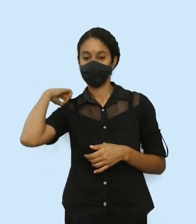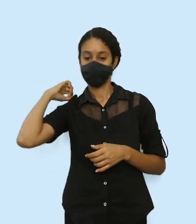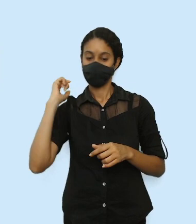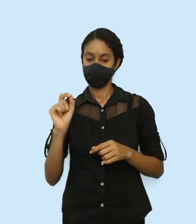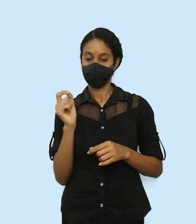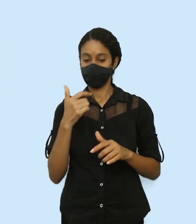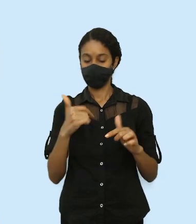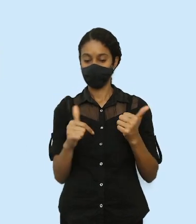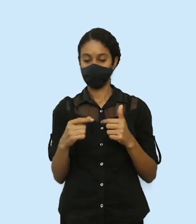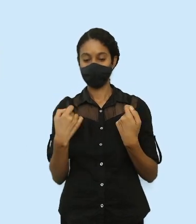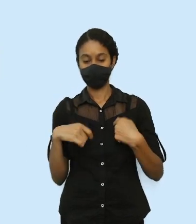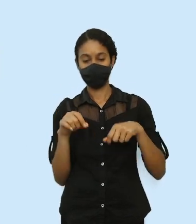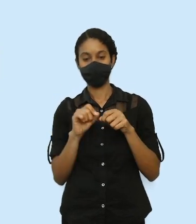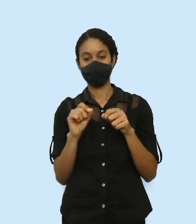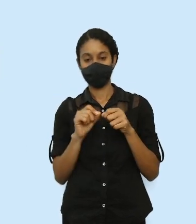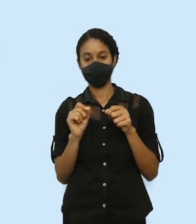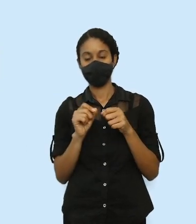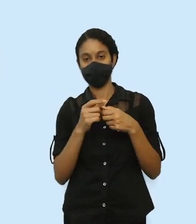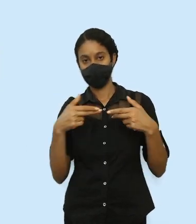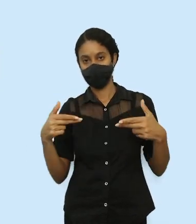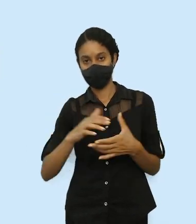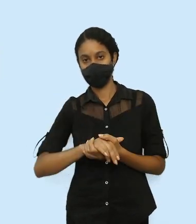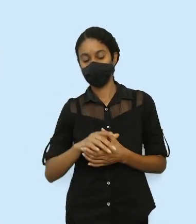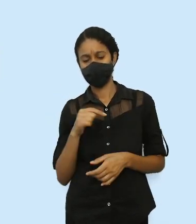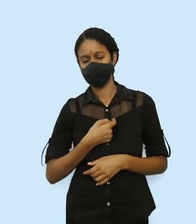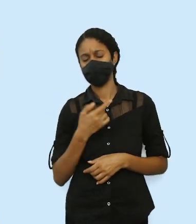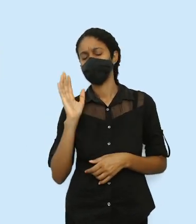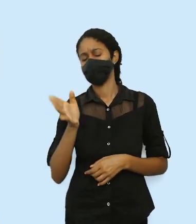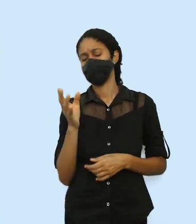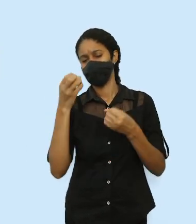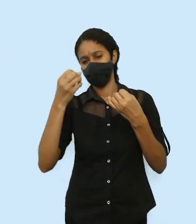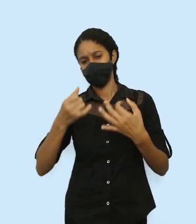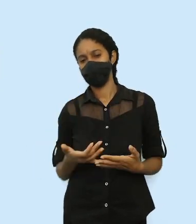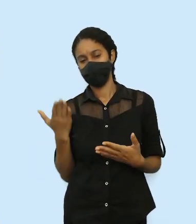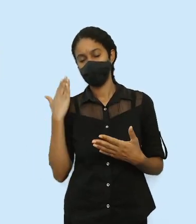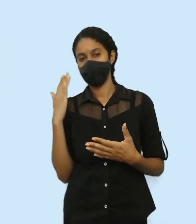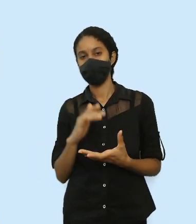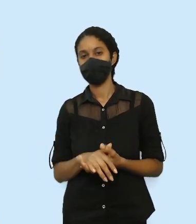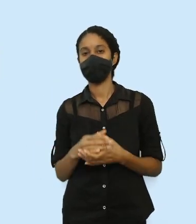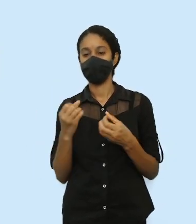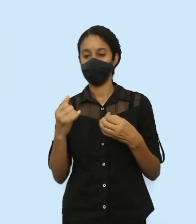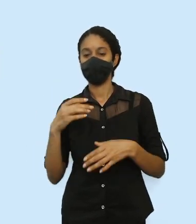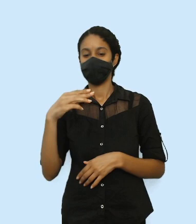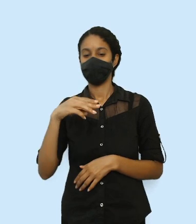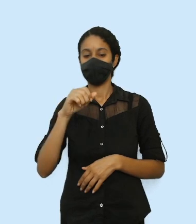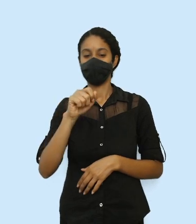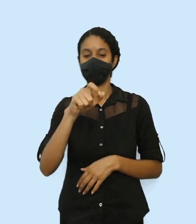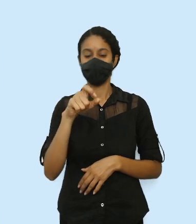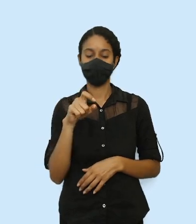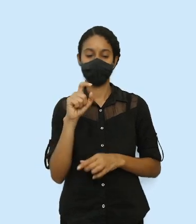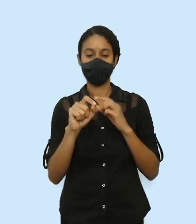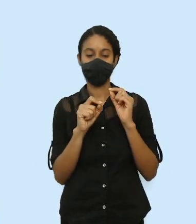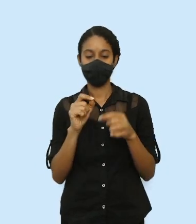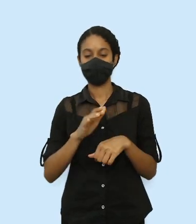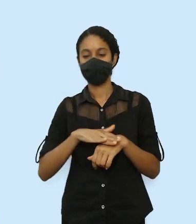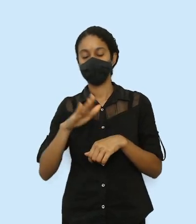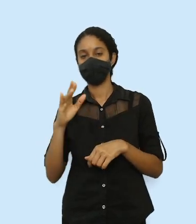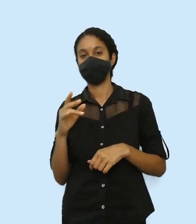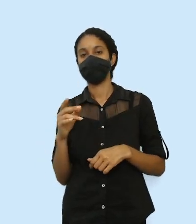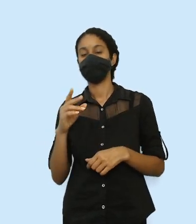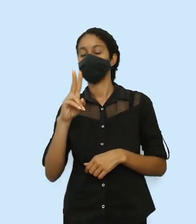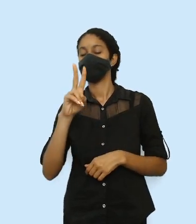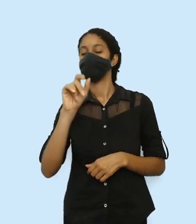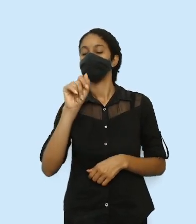trabalhador merecia para exercer aquela função. A gente já falou sobre isso quando a gente falou sobre Karl Marx, que se chama